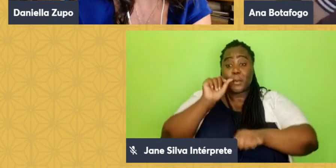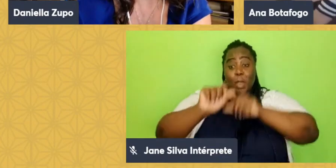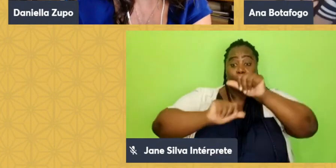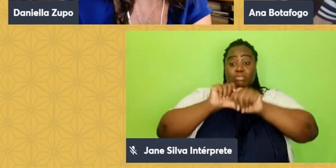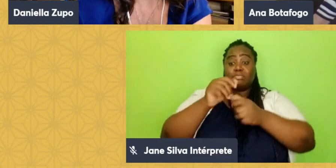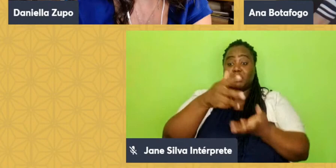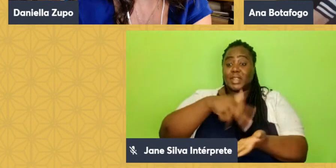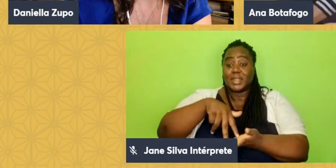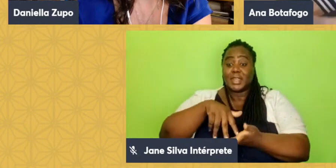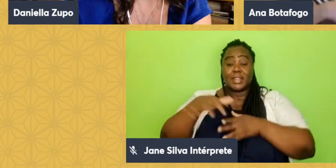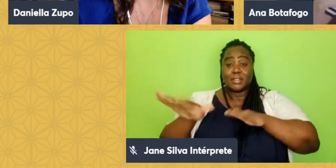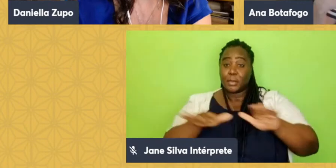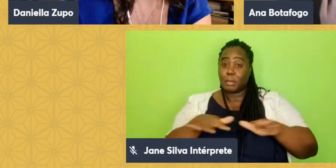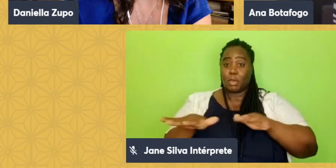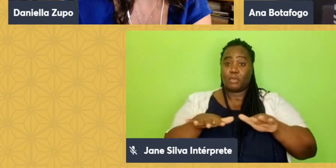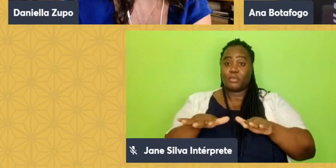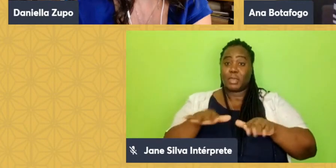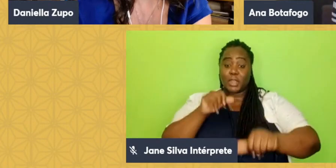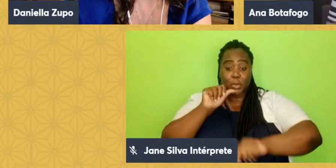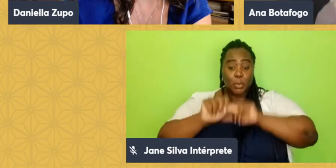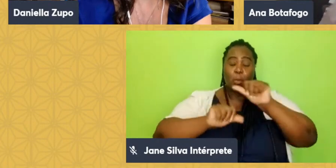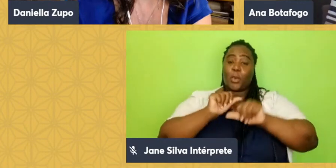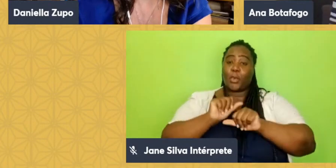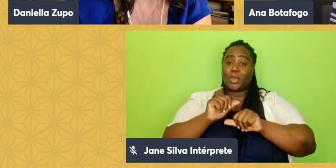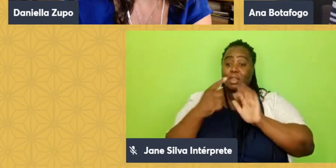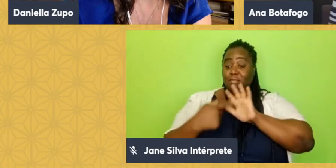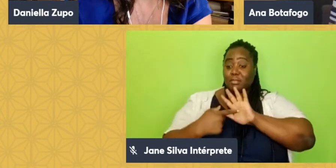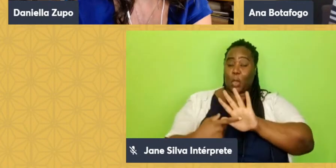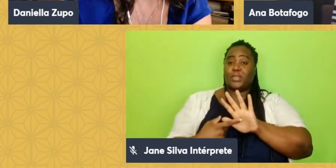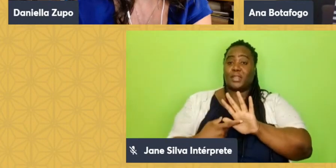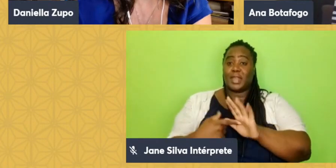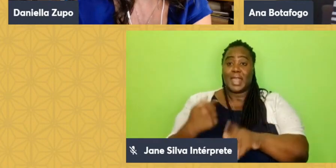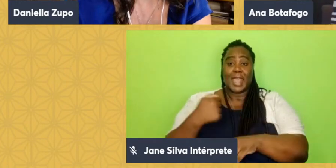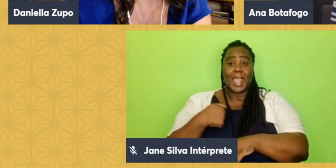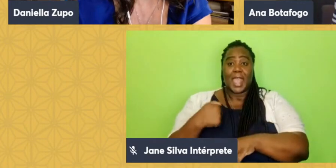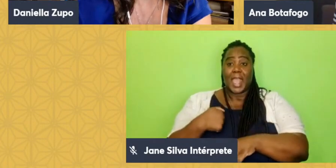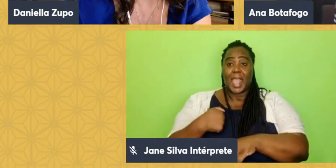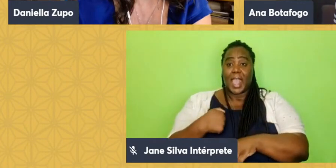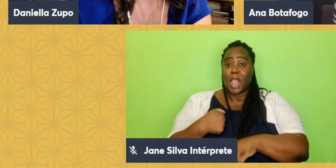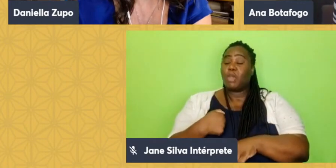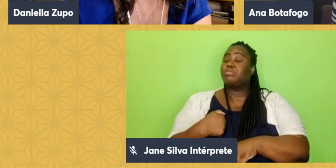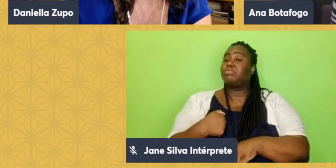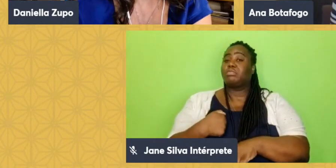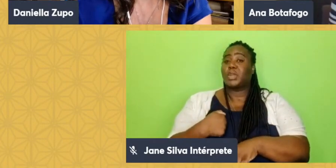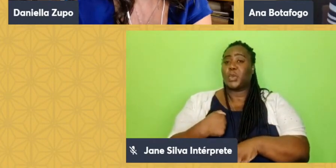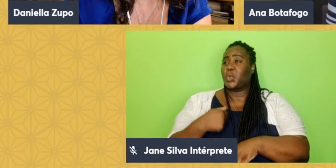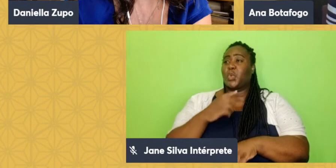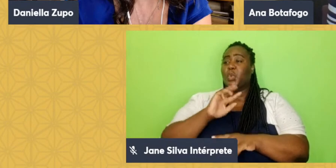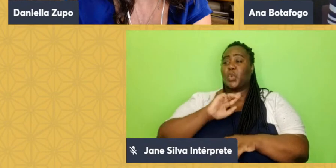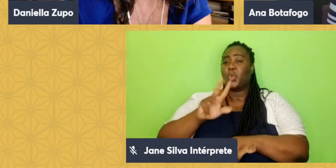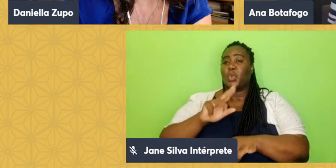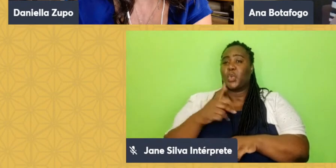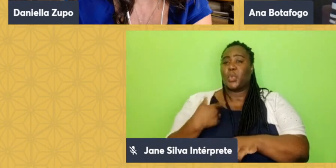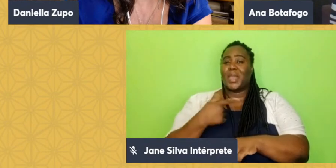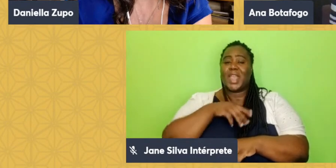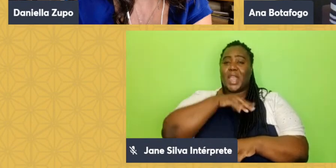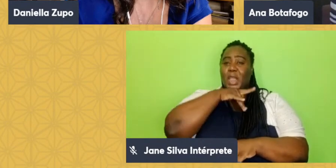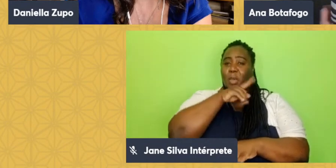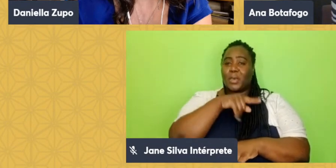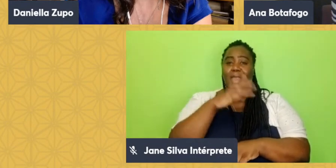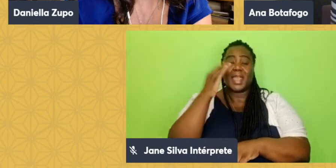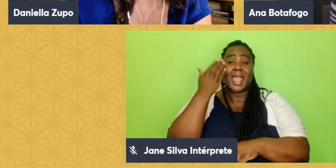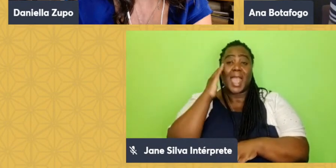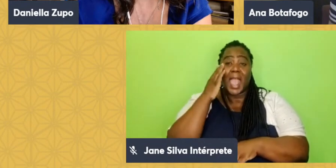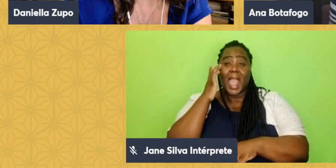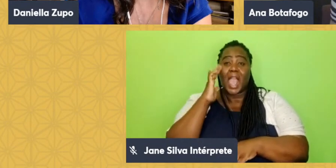vira movimento vira expressão eu não sou nem um pouco traumatizada porque